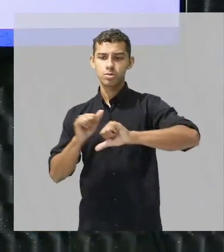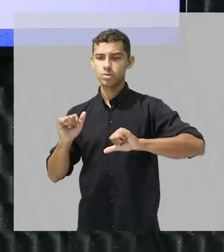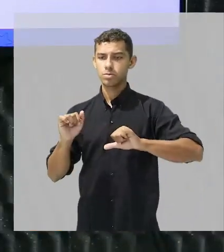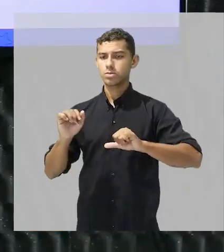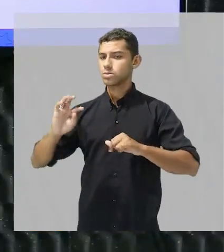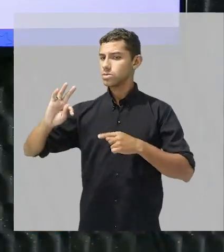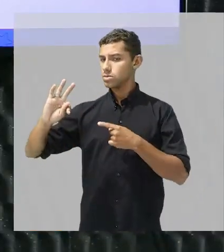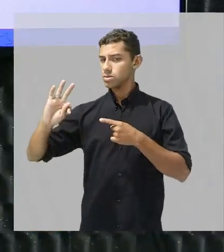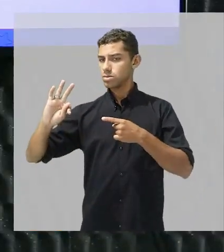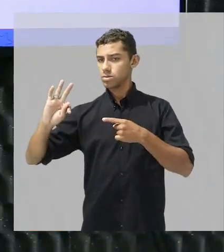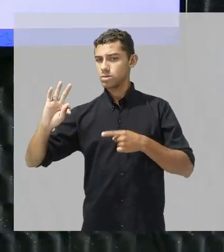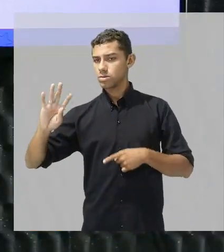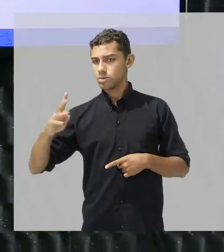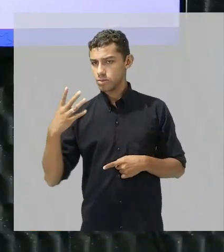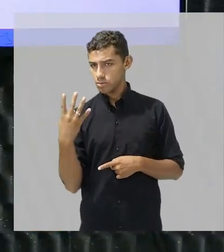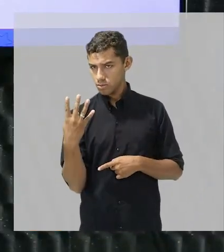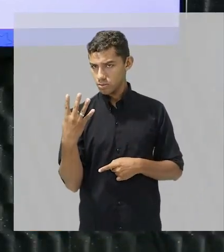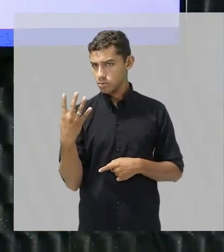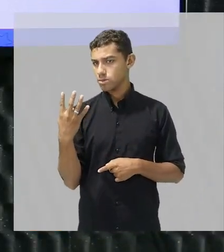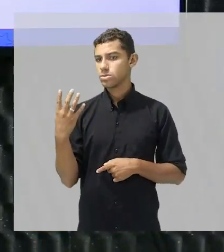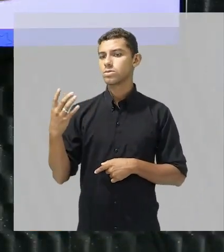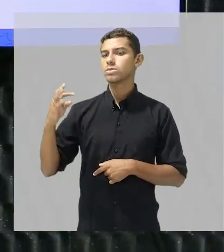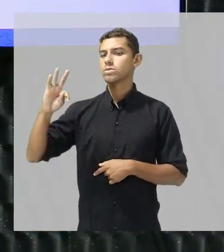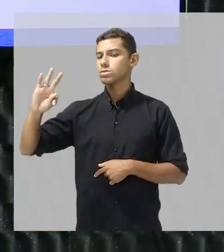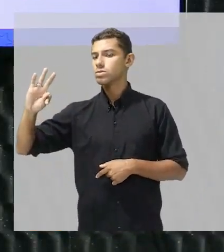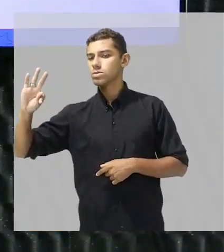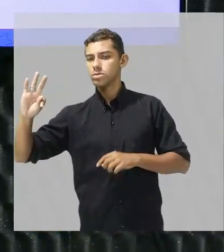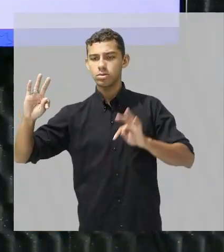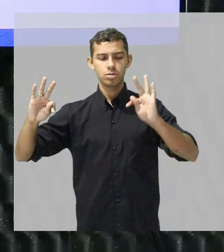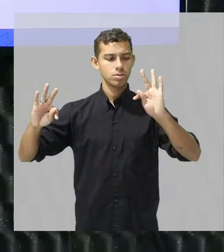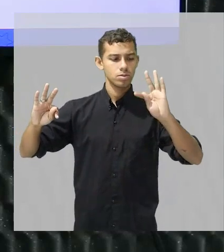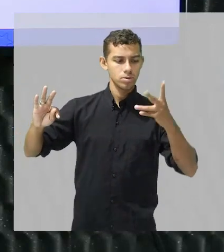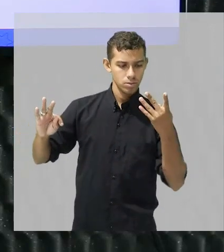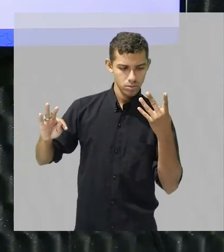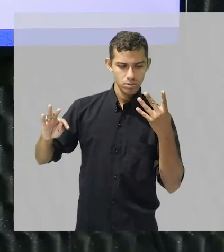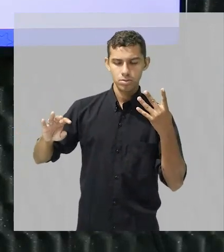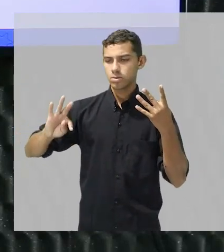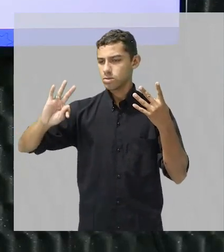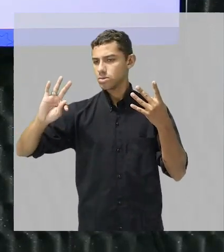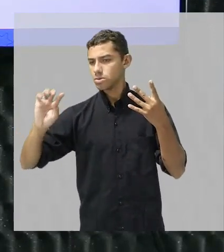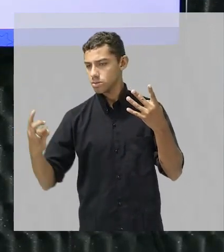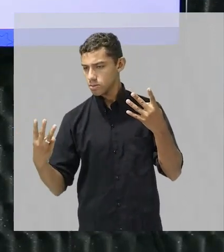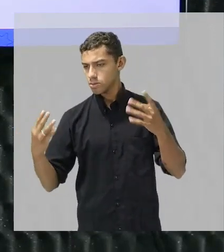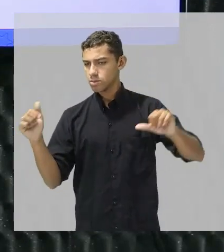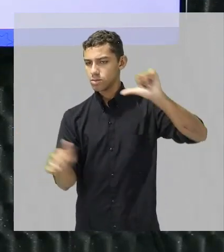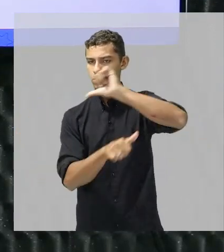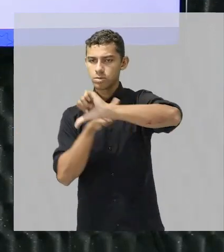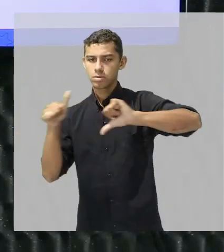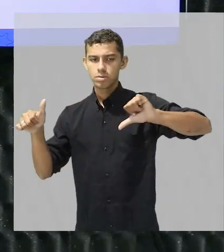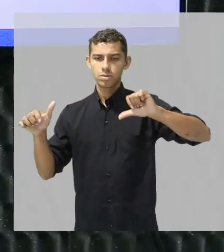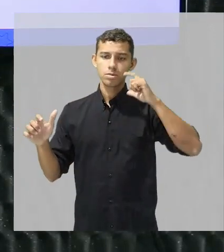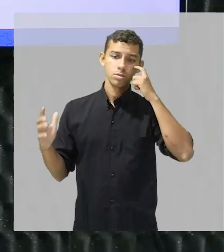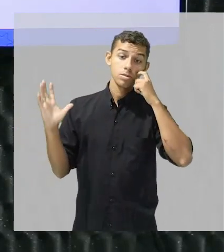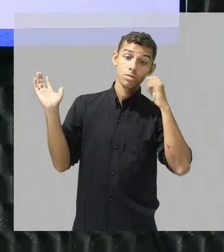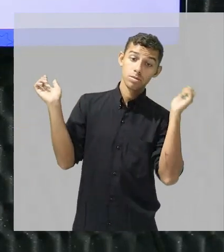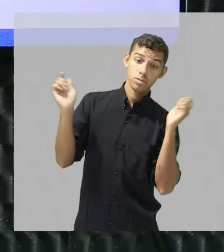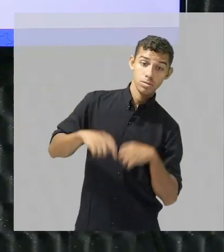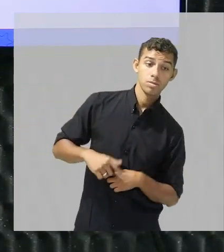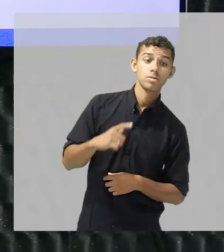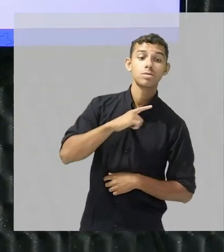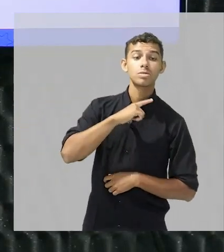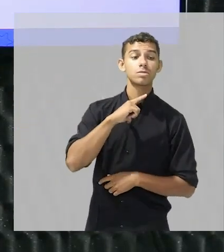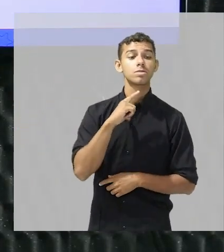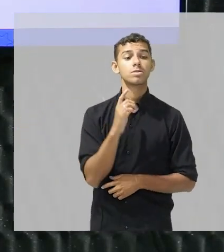e do hormônio T4 em T3, né? Esses hormônios são produzidos nas glândulas ou